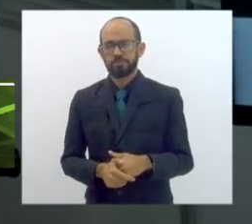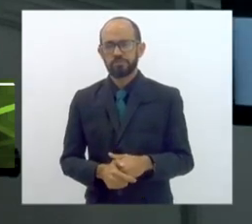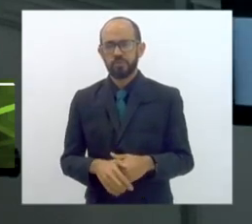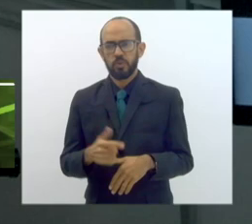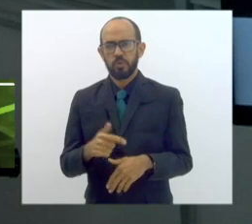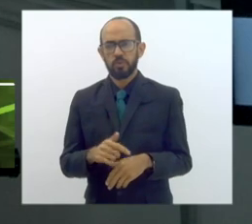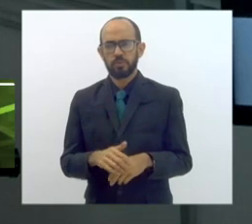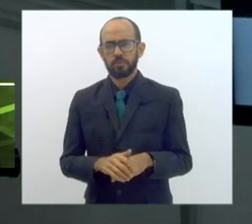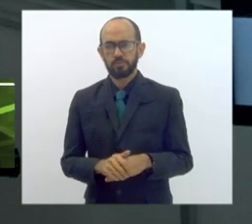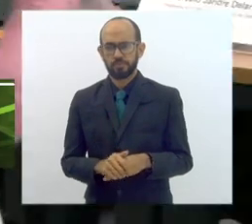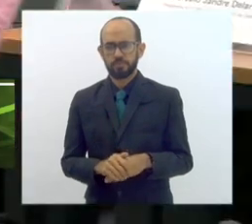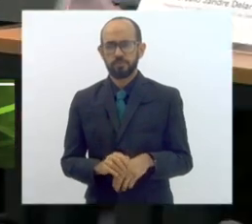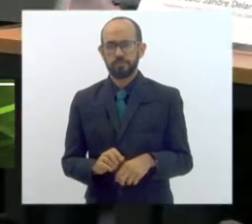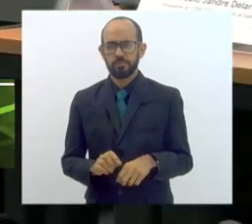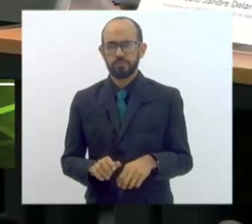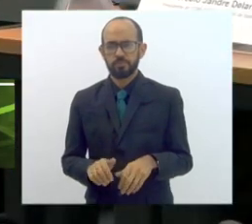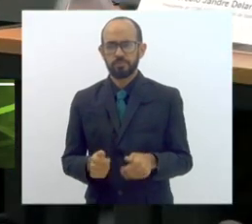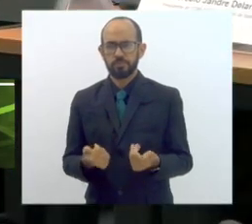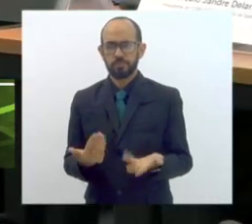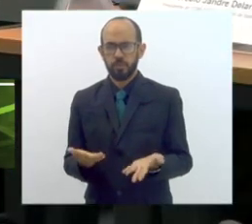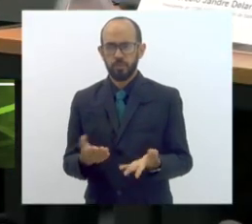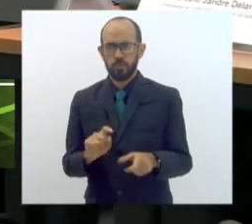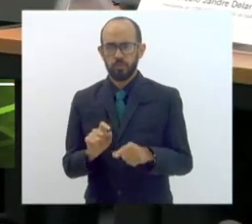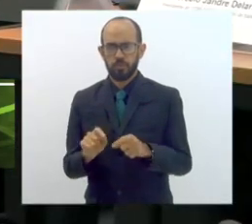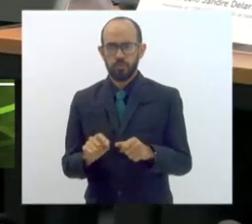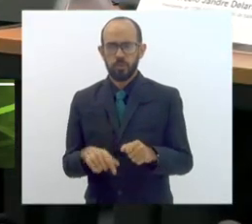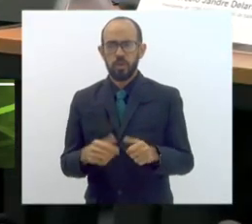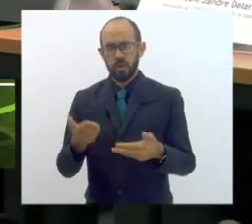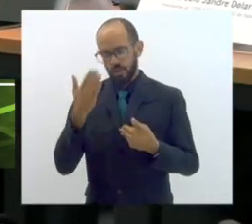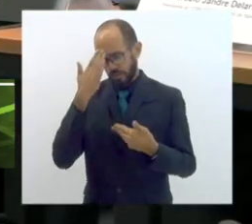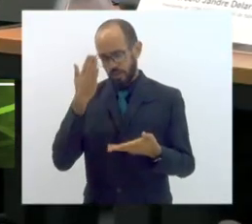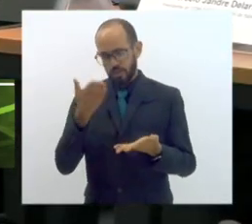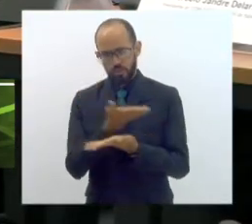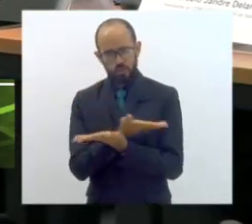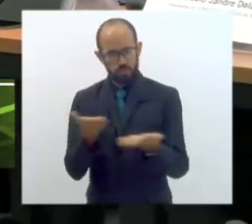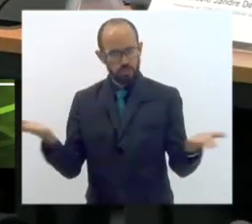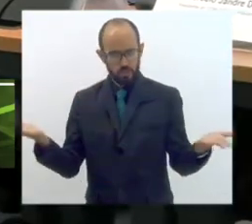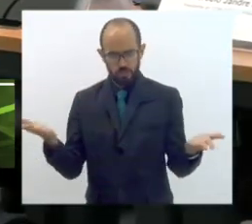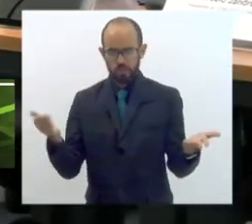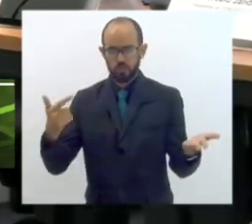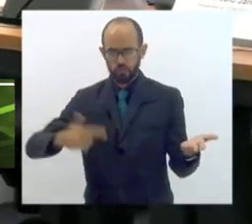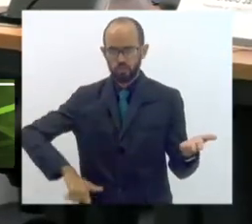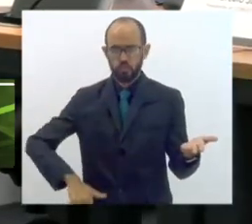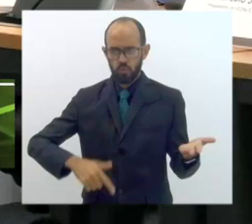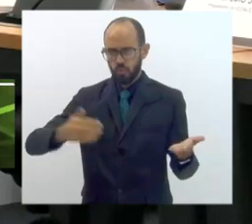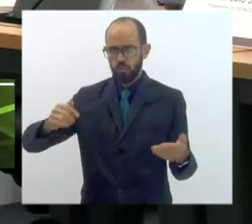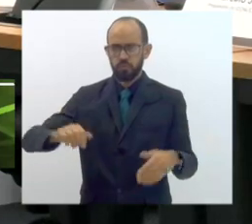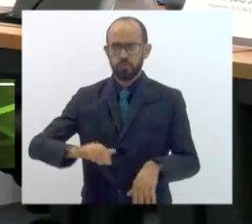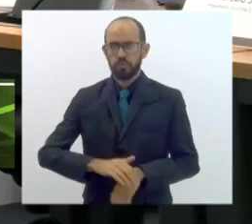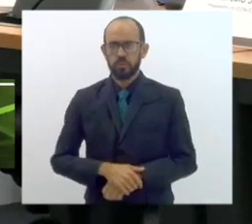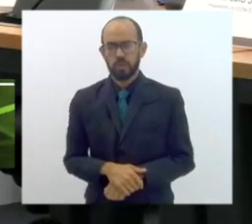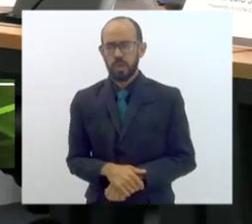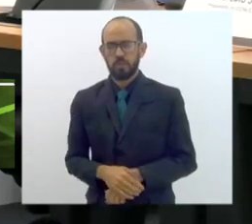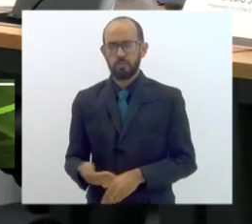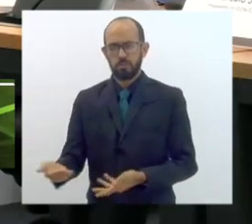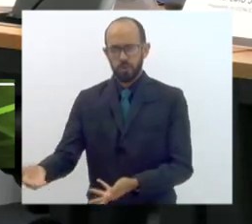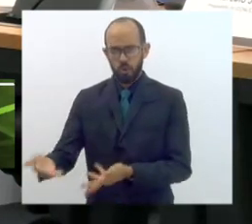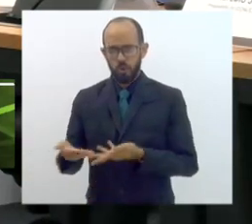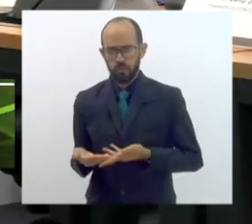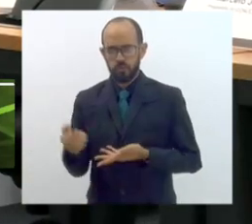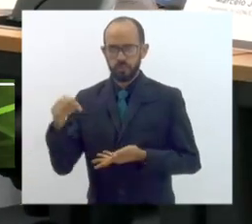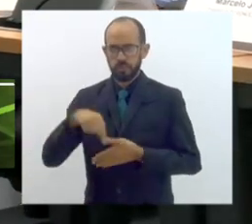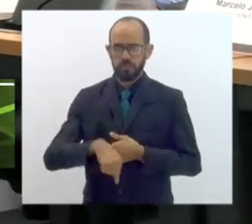Esse ali eu não consegui ler, não. Enfim. Queria agradecer a todos, mais uma vez. Muito obrigada, né, pelo convite de estarmos